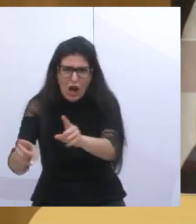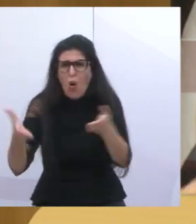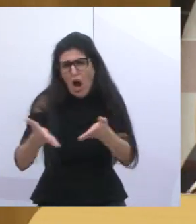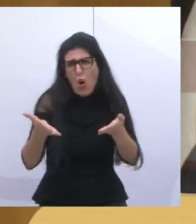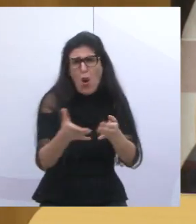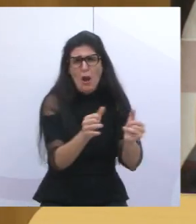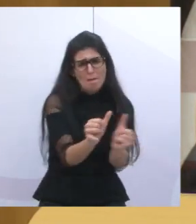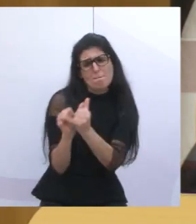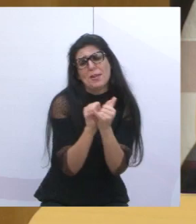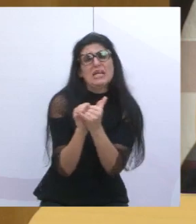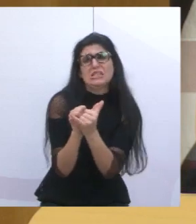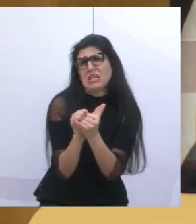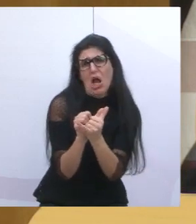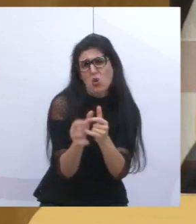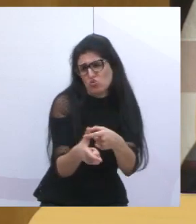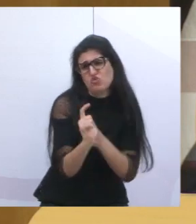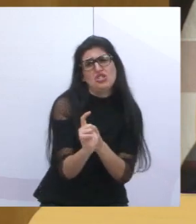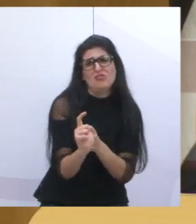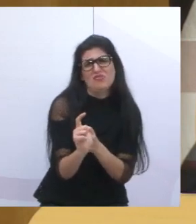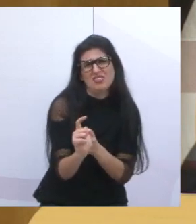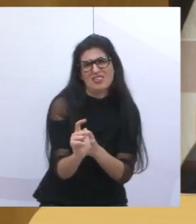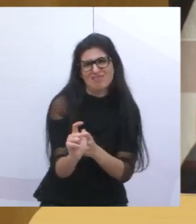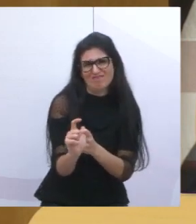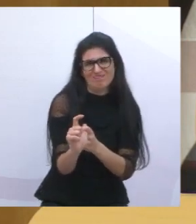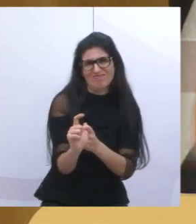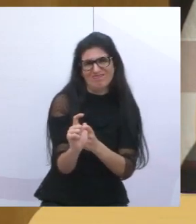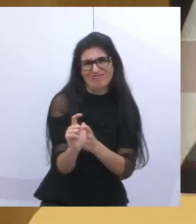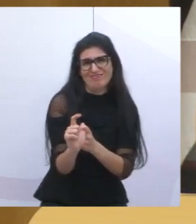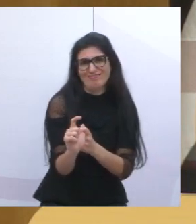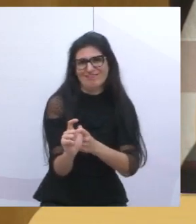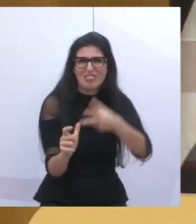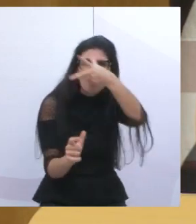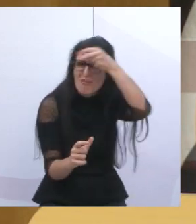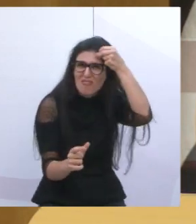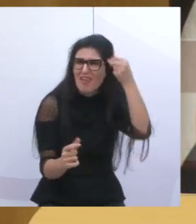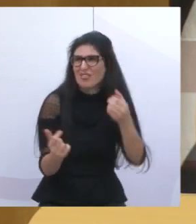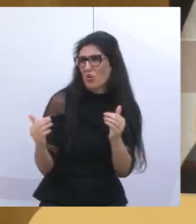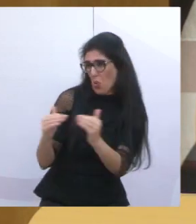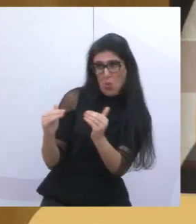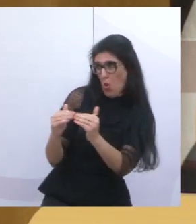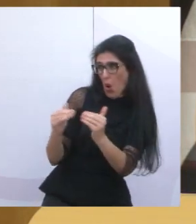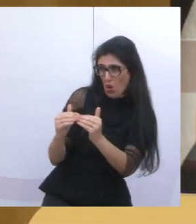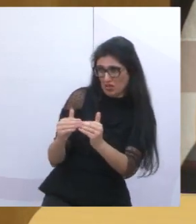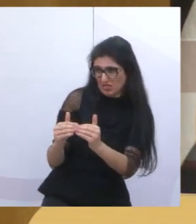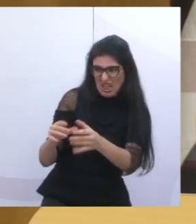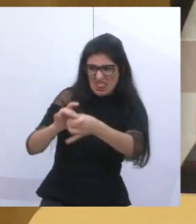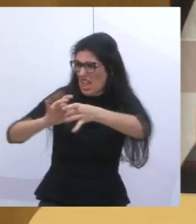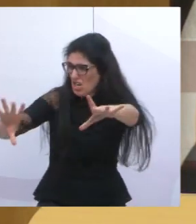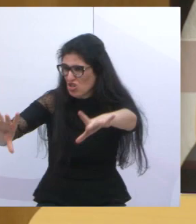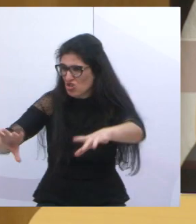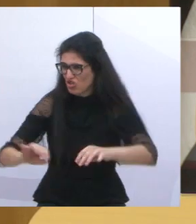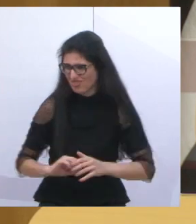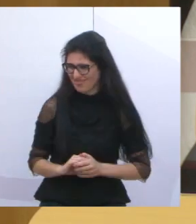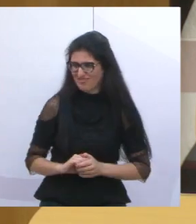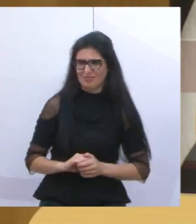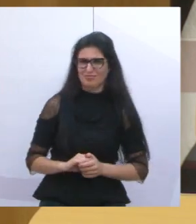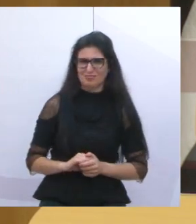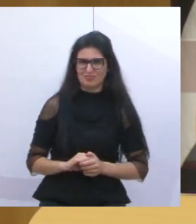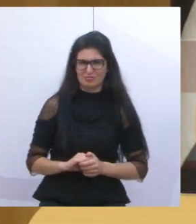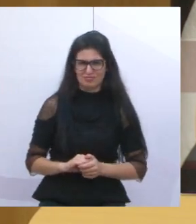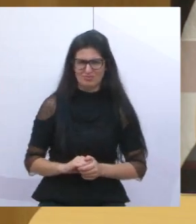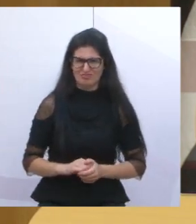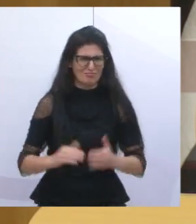levar a água, a drenagem de águas pluviais, e são comunidades muitas vezes que não são carentes, são